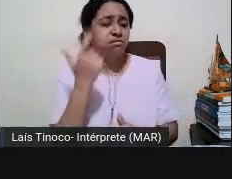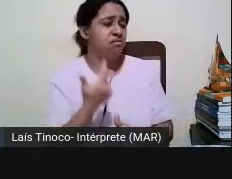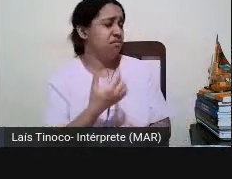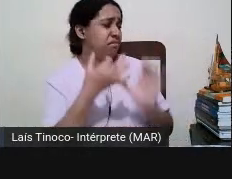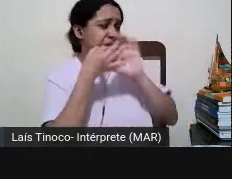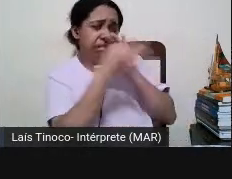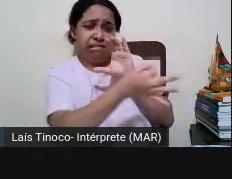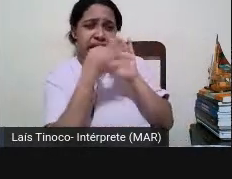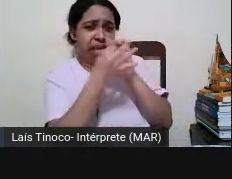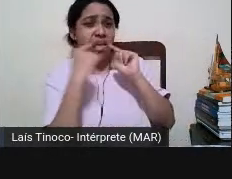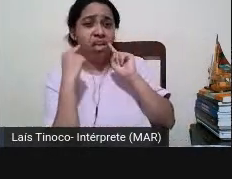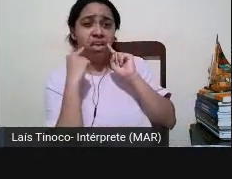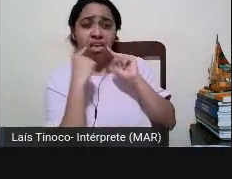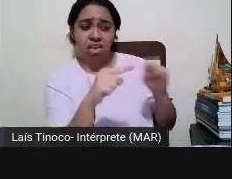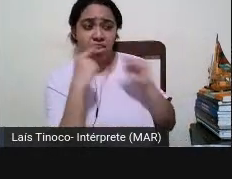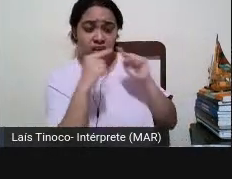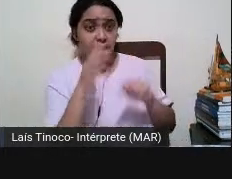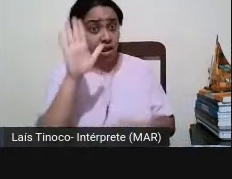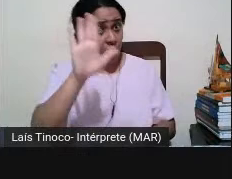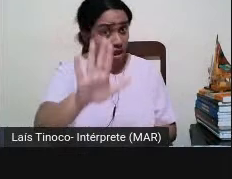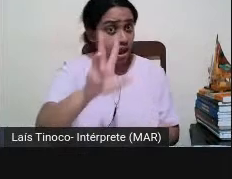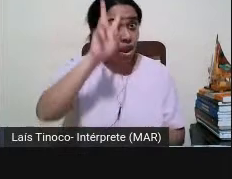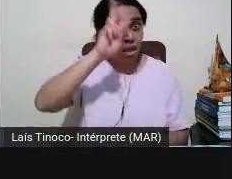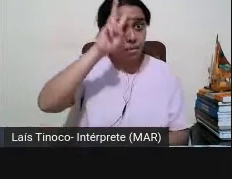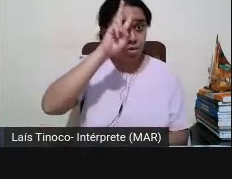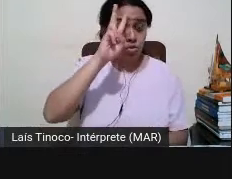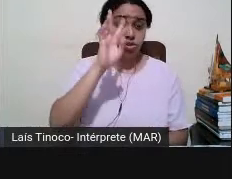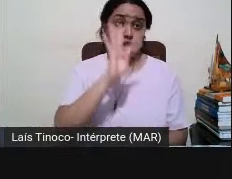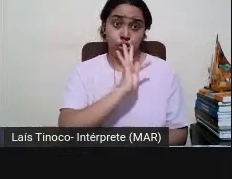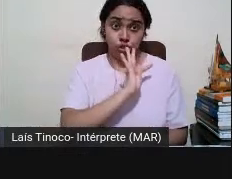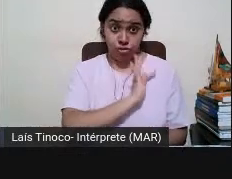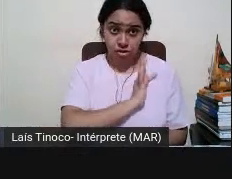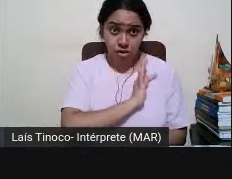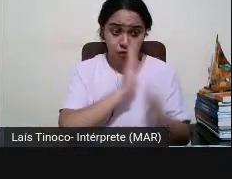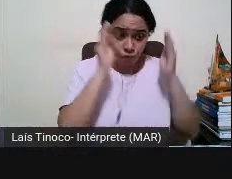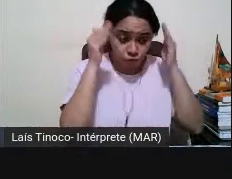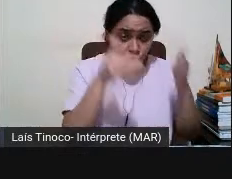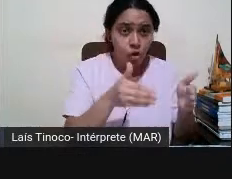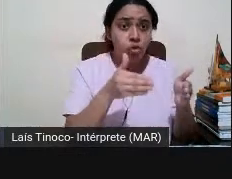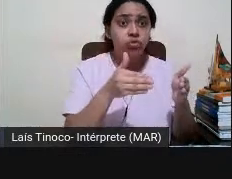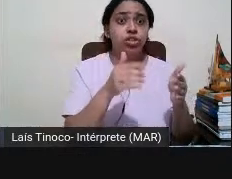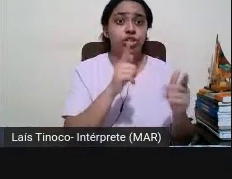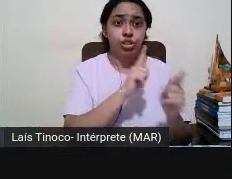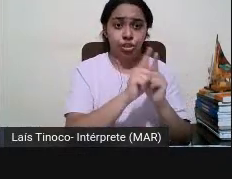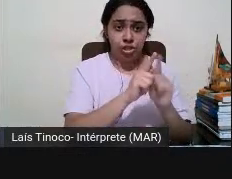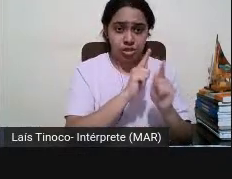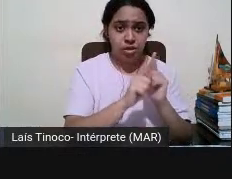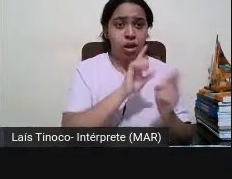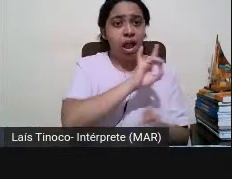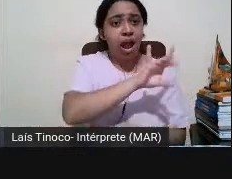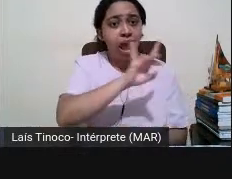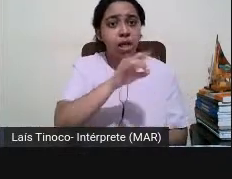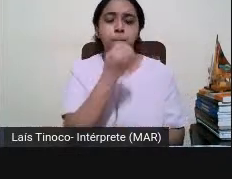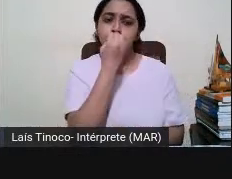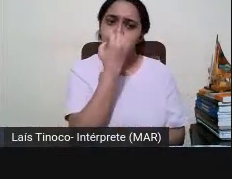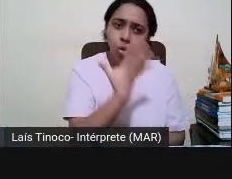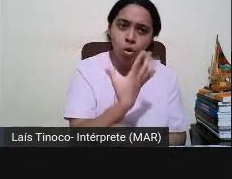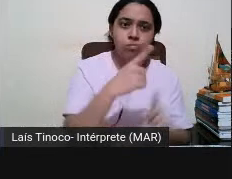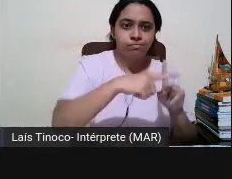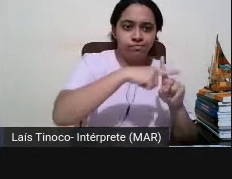né lembrando assim como do ponto de vista técnico e de gestão cada um desses modais de transporte ele tem seus pontos positivos e negativos